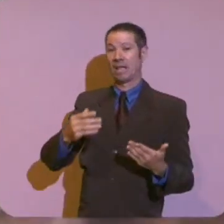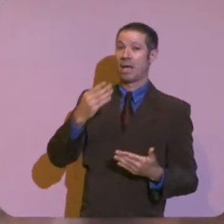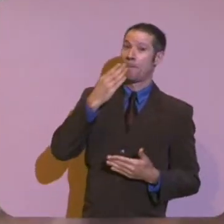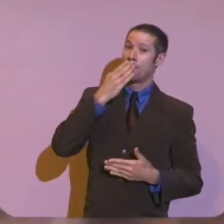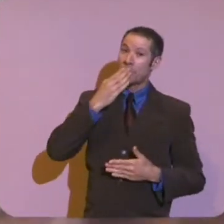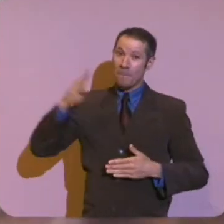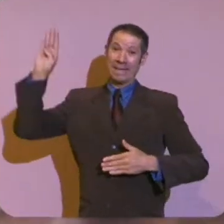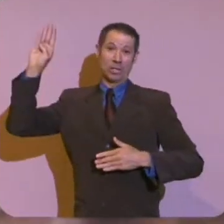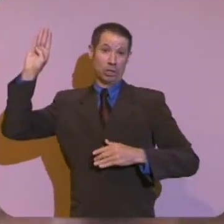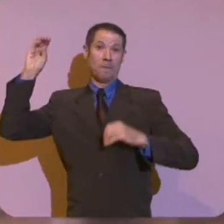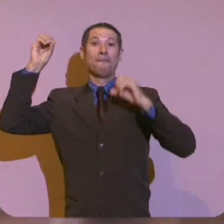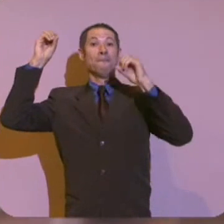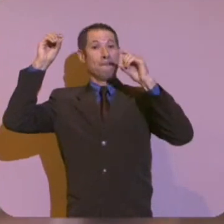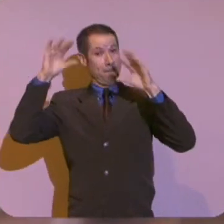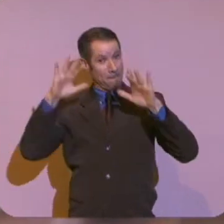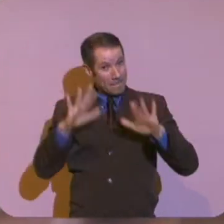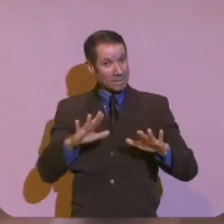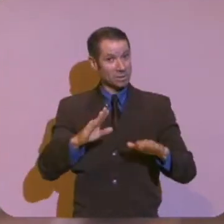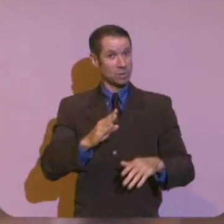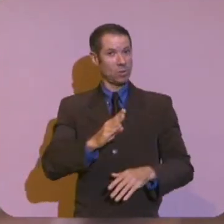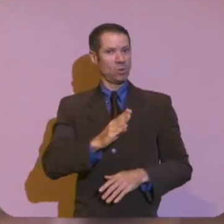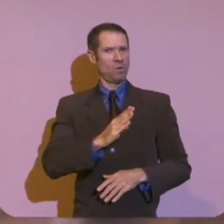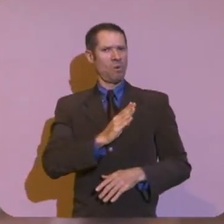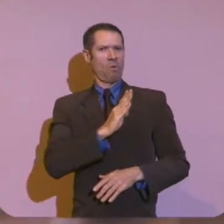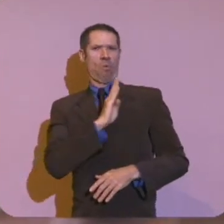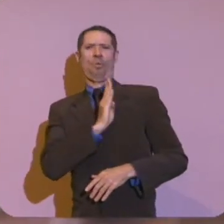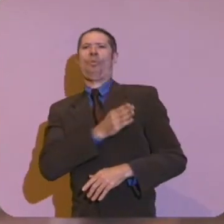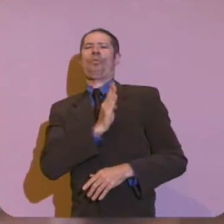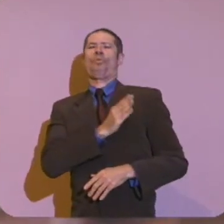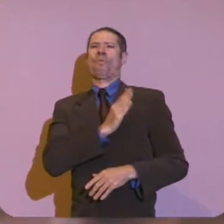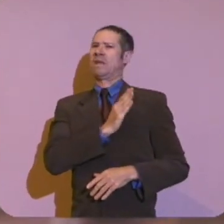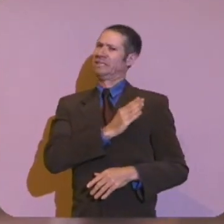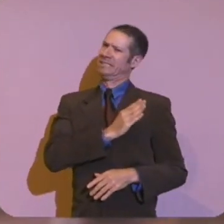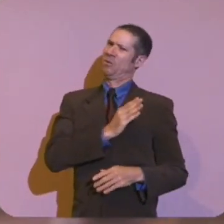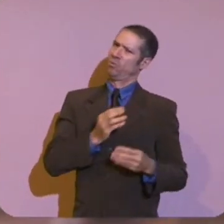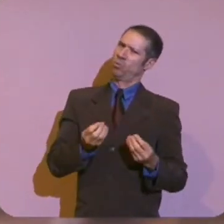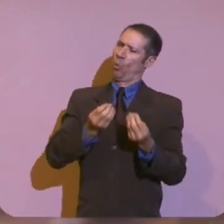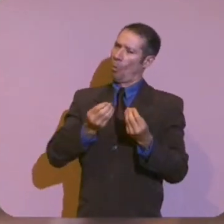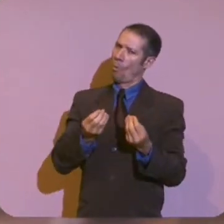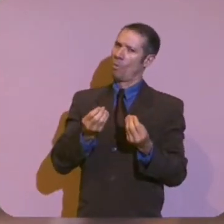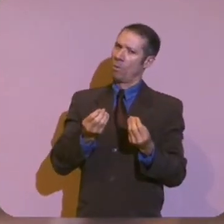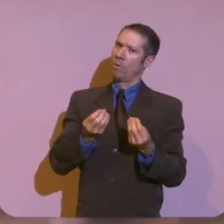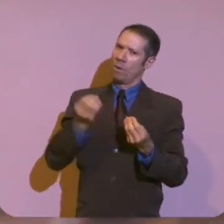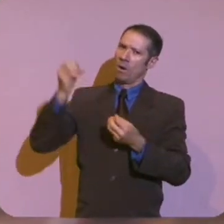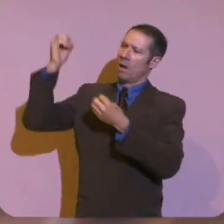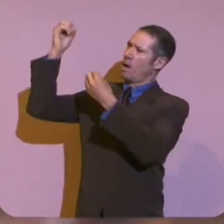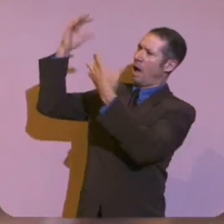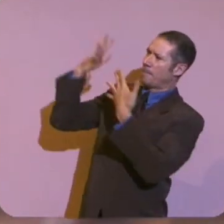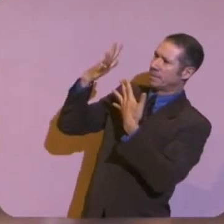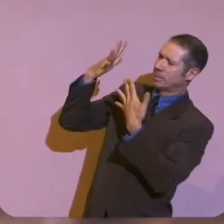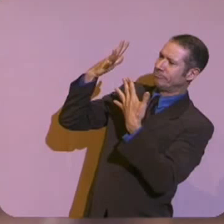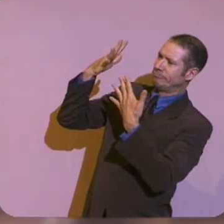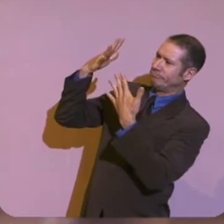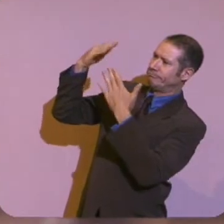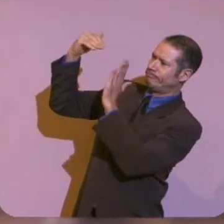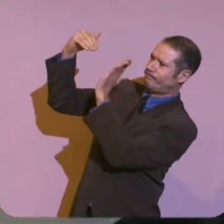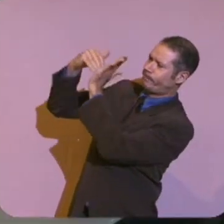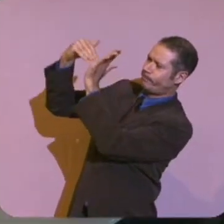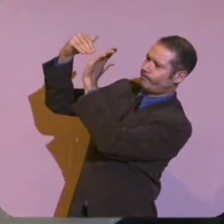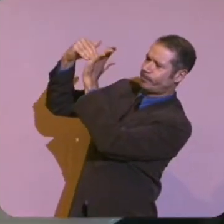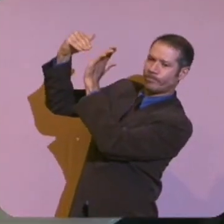uma bênção e o coração se endurece, não é? Então a bênção não vem. Mas